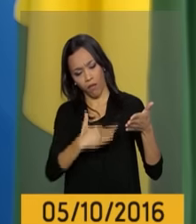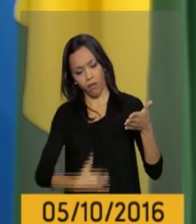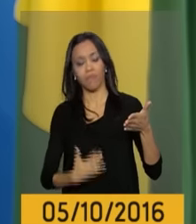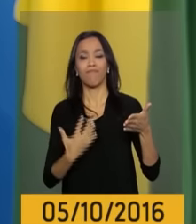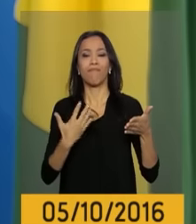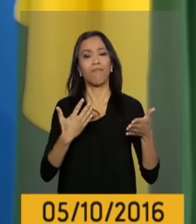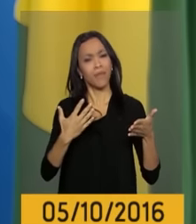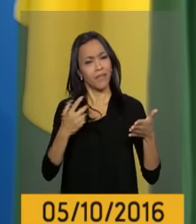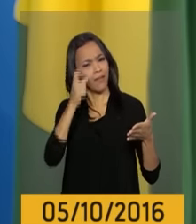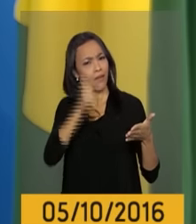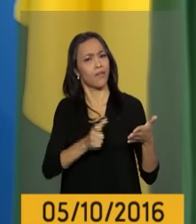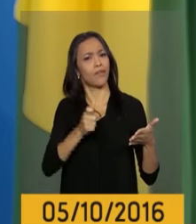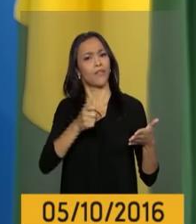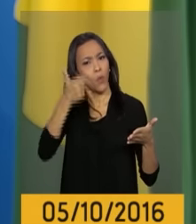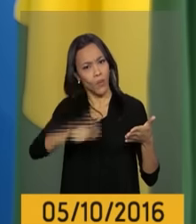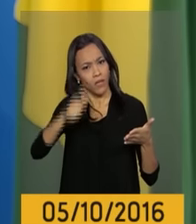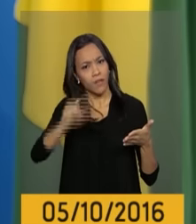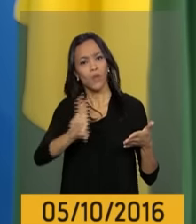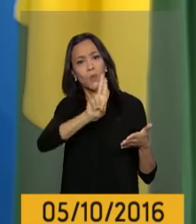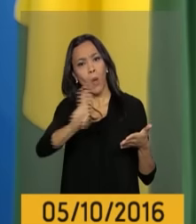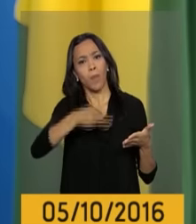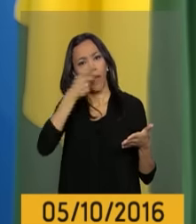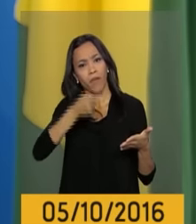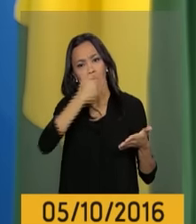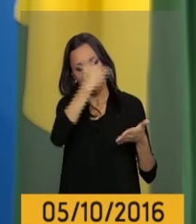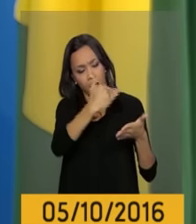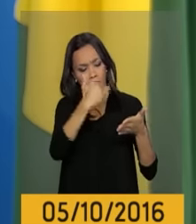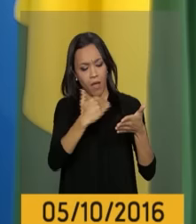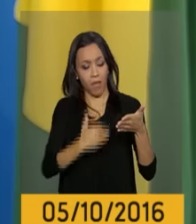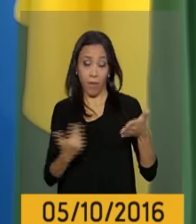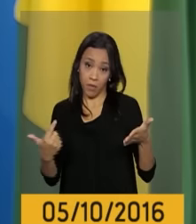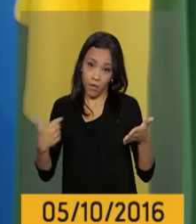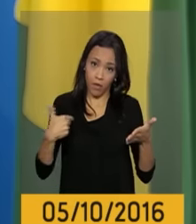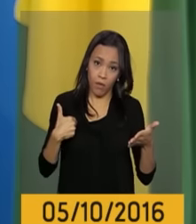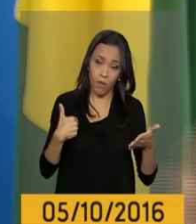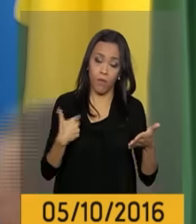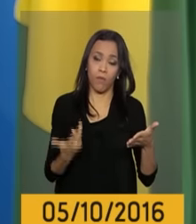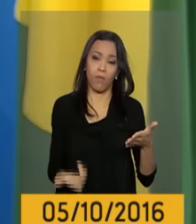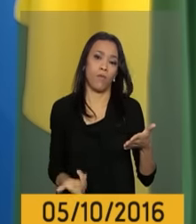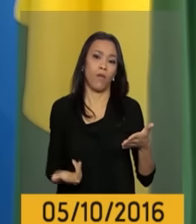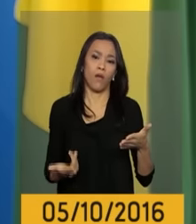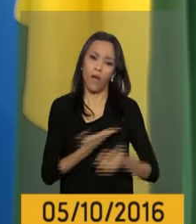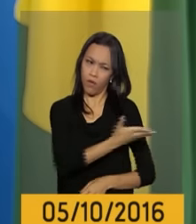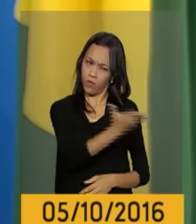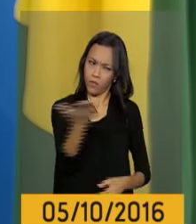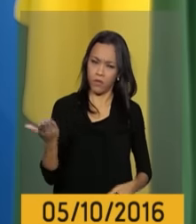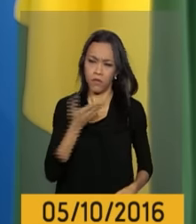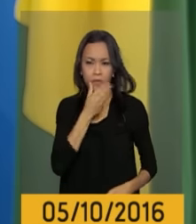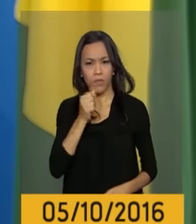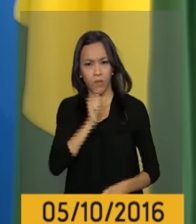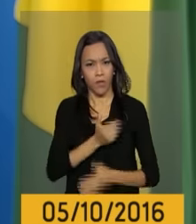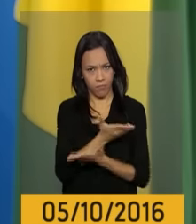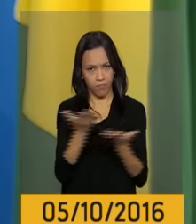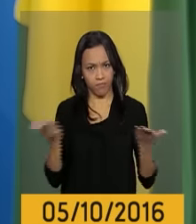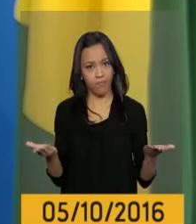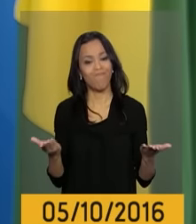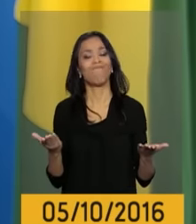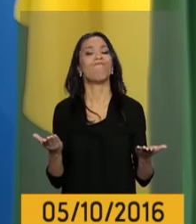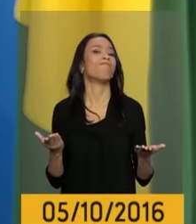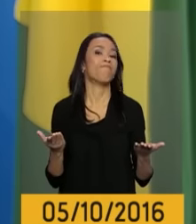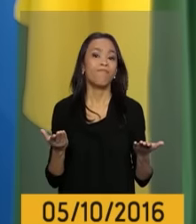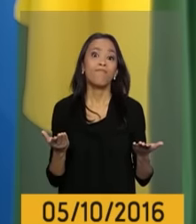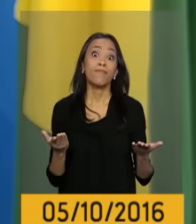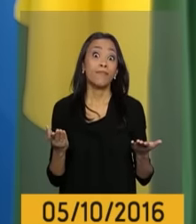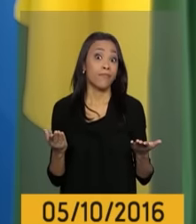interessante repetir, porque desde logo, tanto eu como os senhores e as senhoras, deve estar